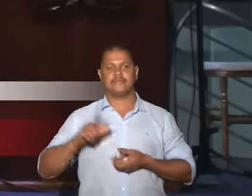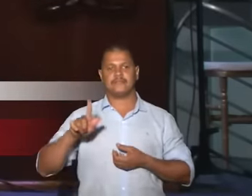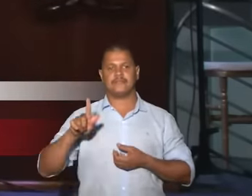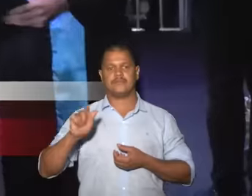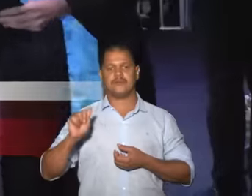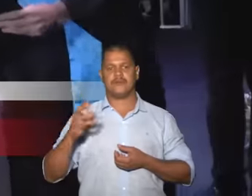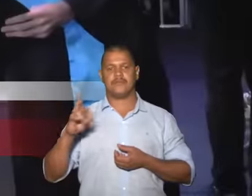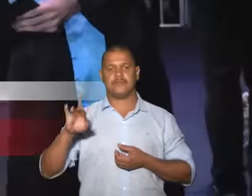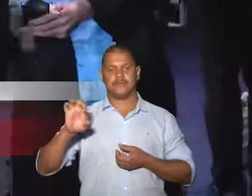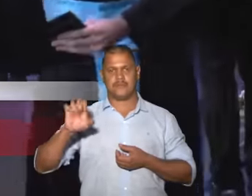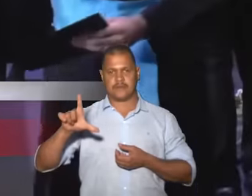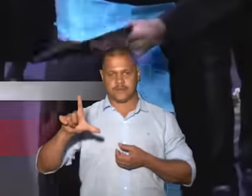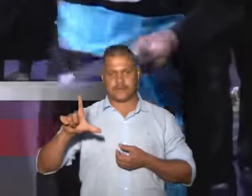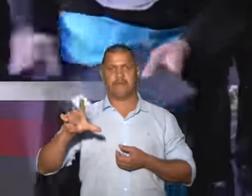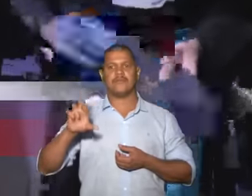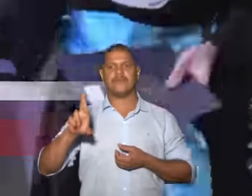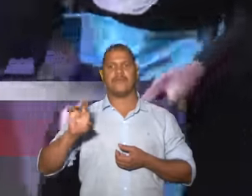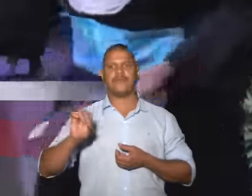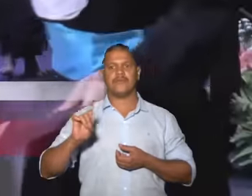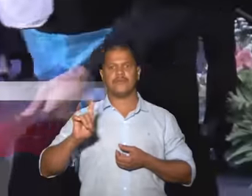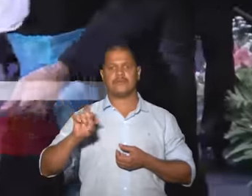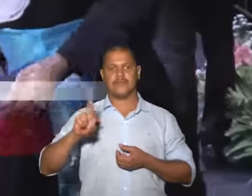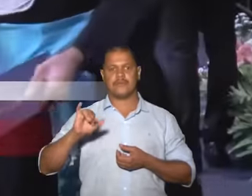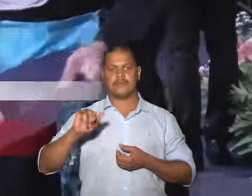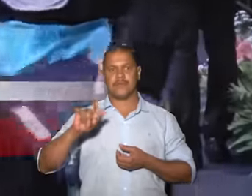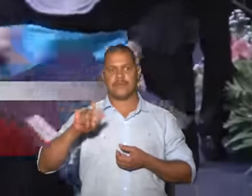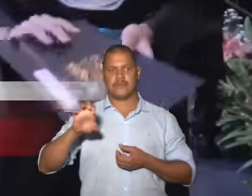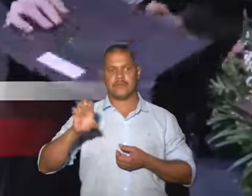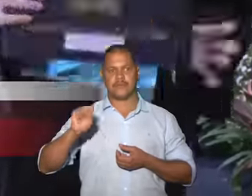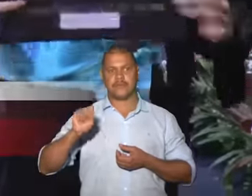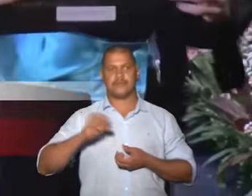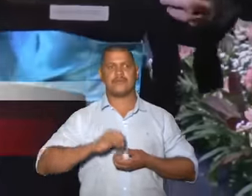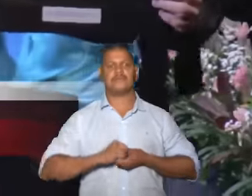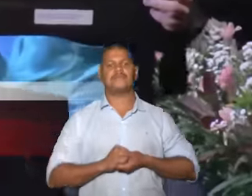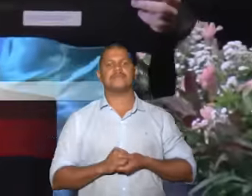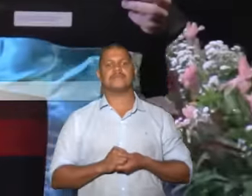Gabriel de Almeida Rodrigues.